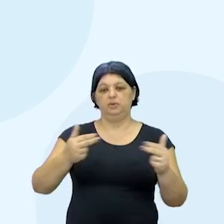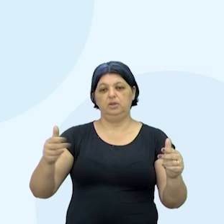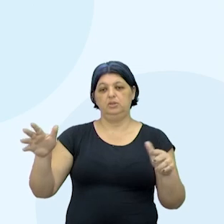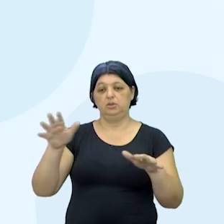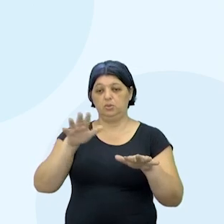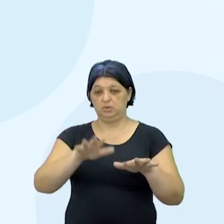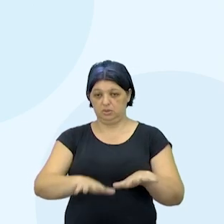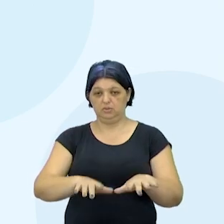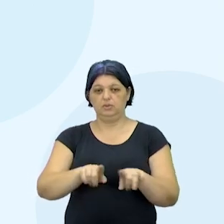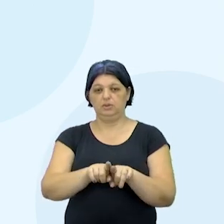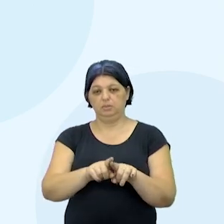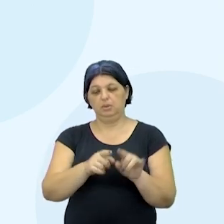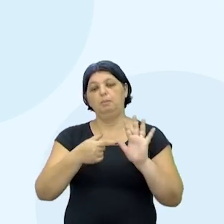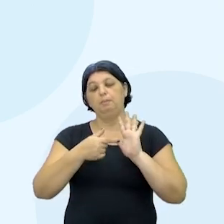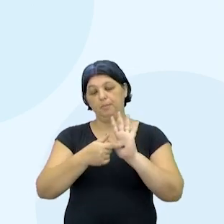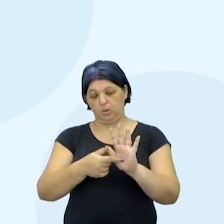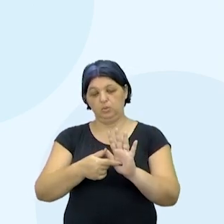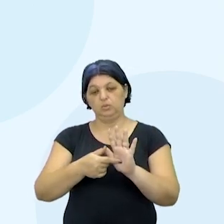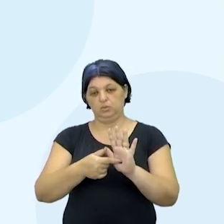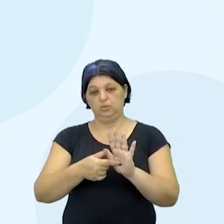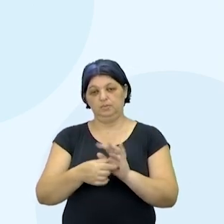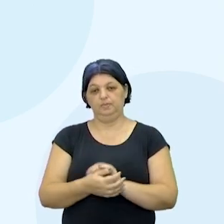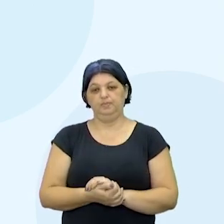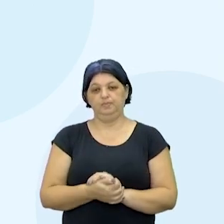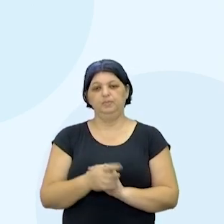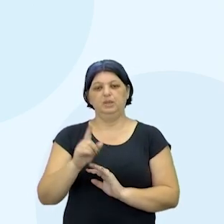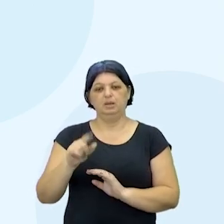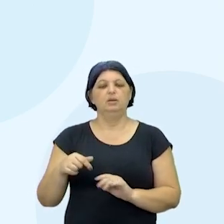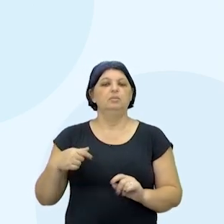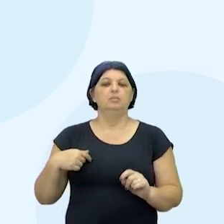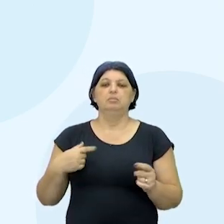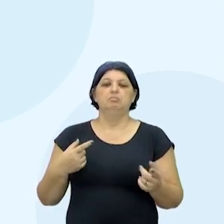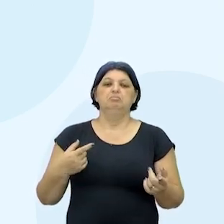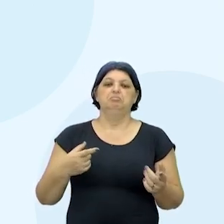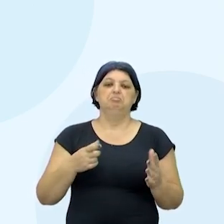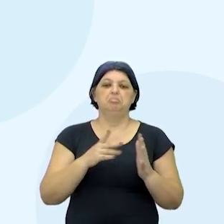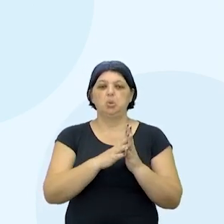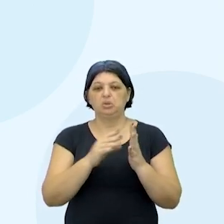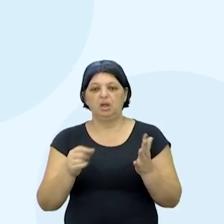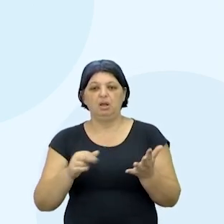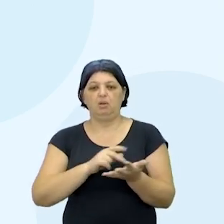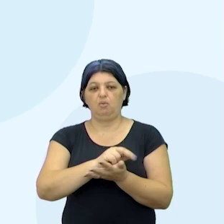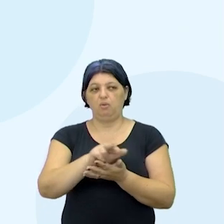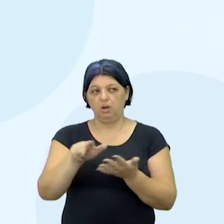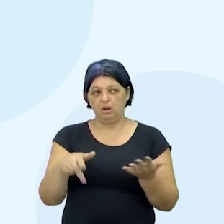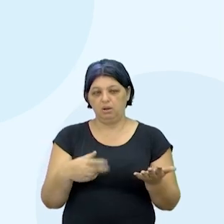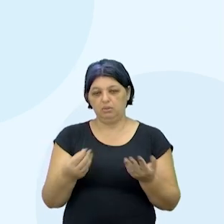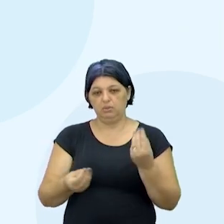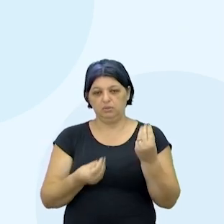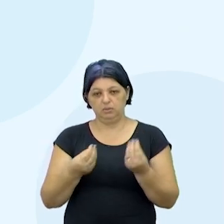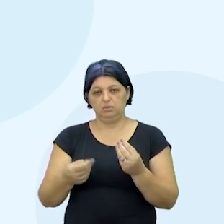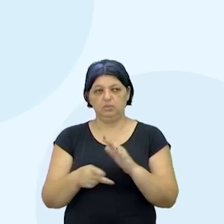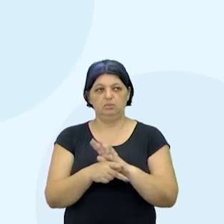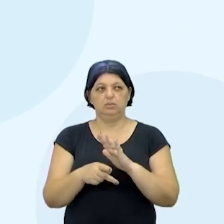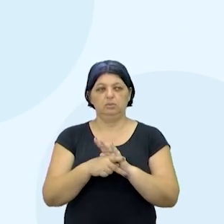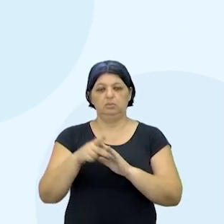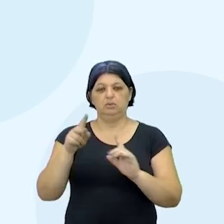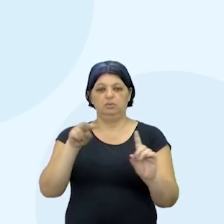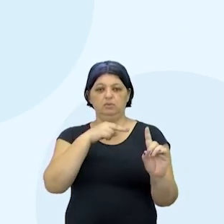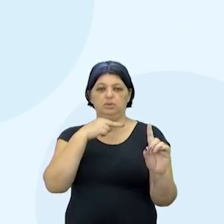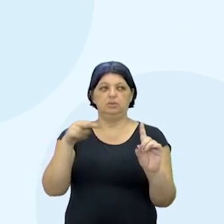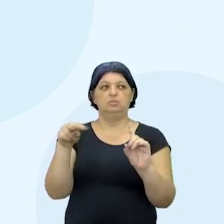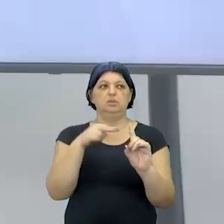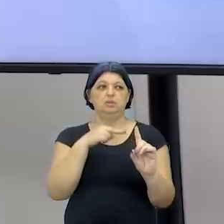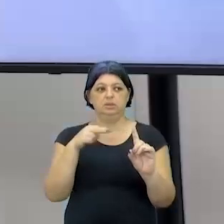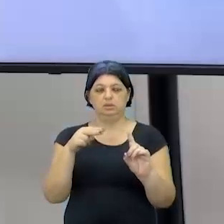mostra pra gente essas modalidades, né? Elas são bem vistas, elas não são, elas têm grande visibilidade